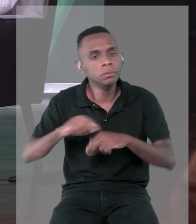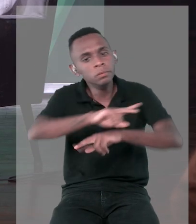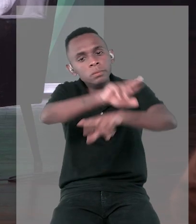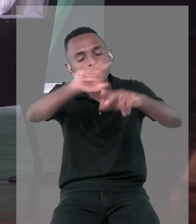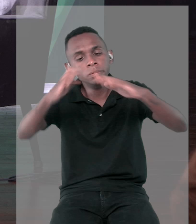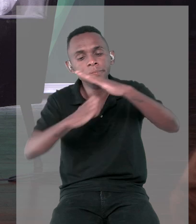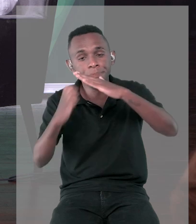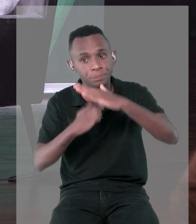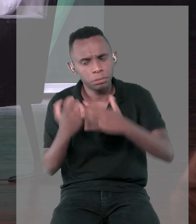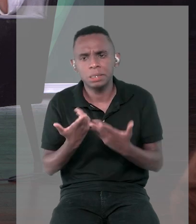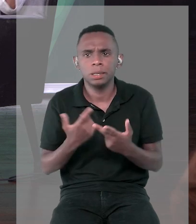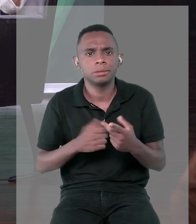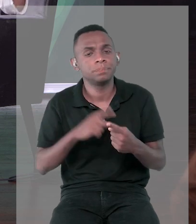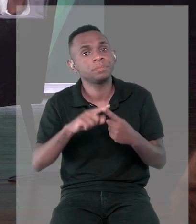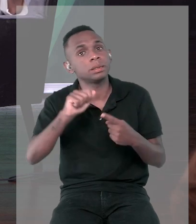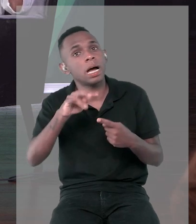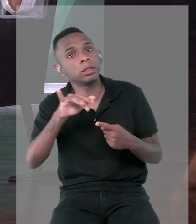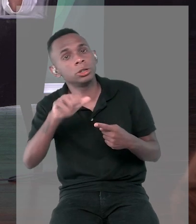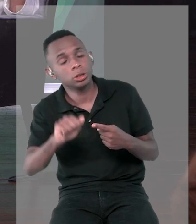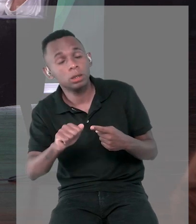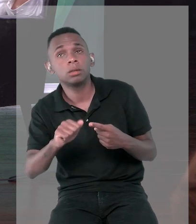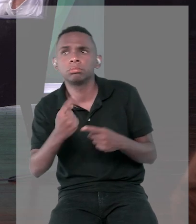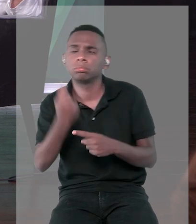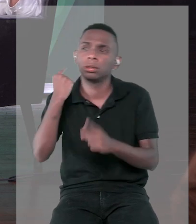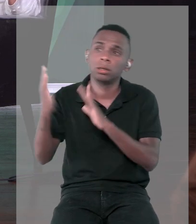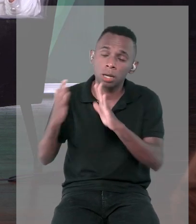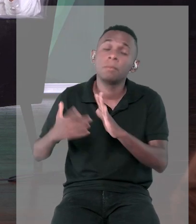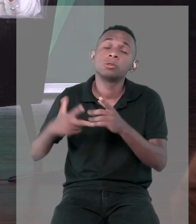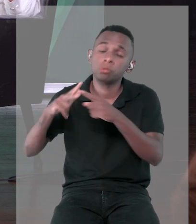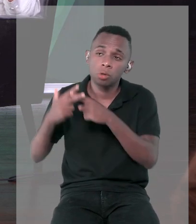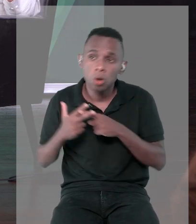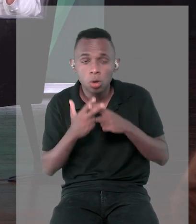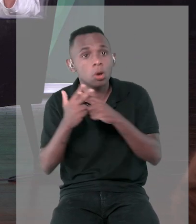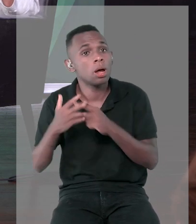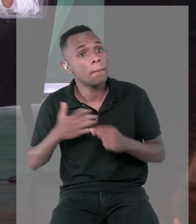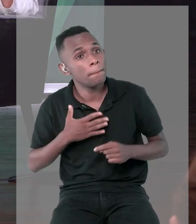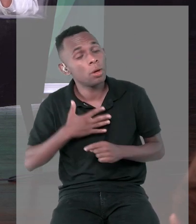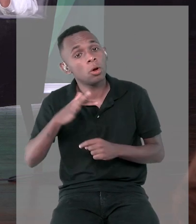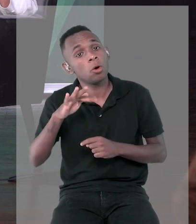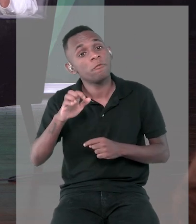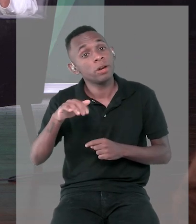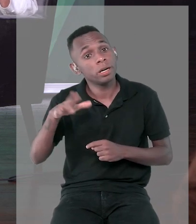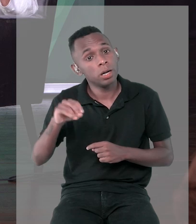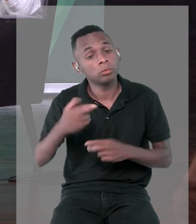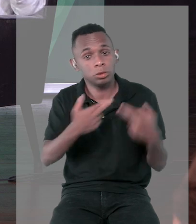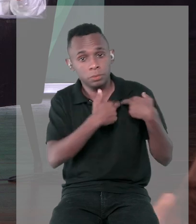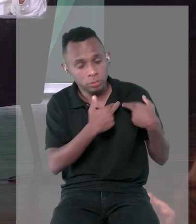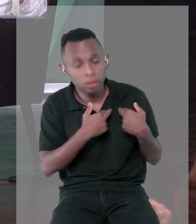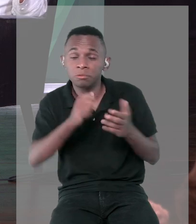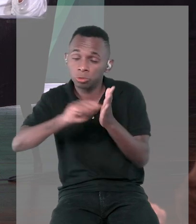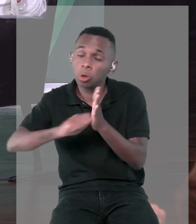várias editoras. Trabalhou na Ática. Aliás, na época até que eu editei, mas o meu editor era o Fernando Paixão, né,